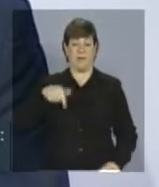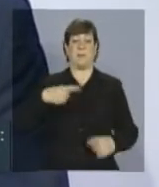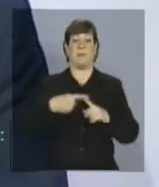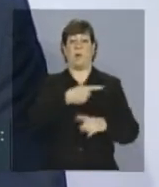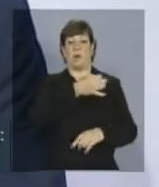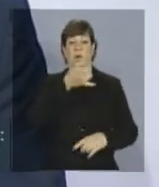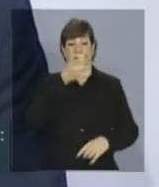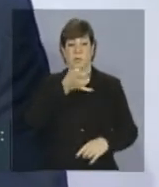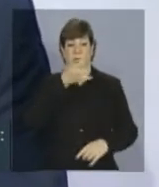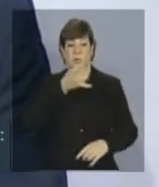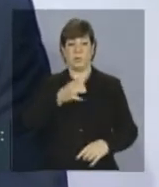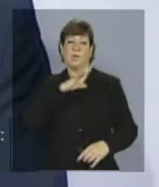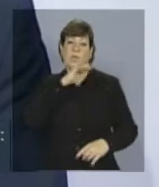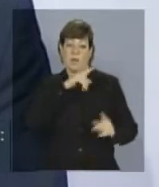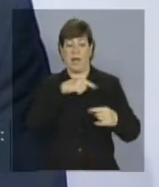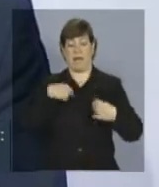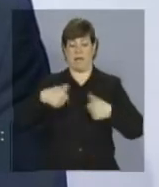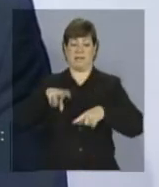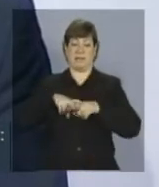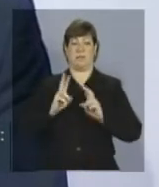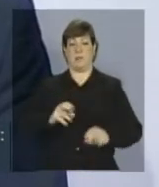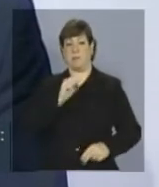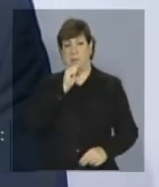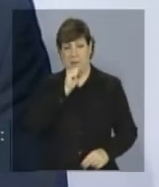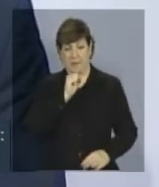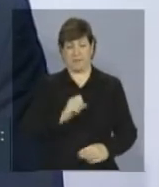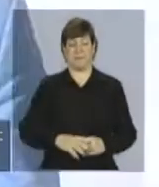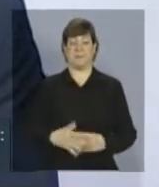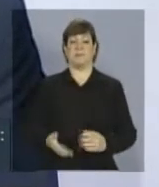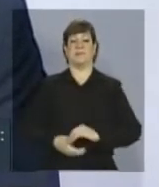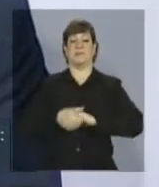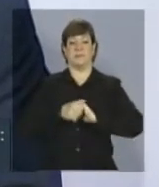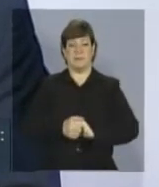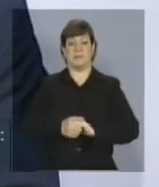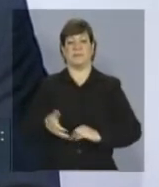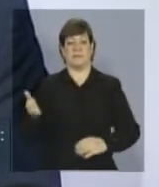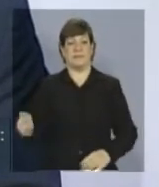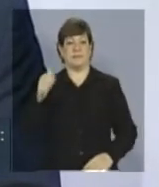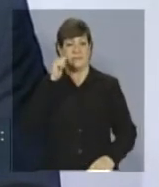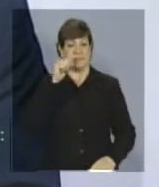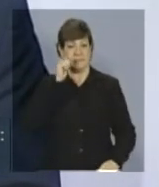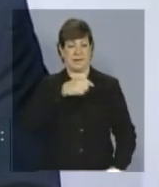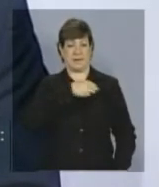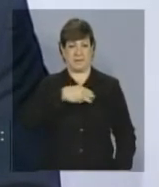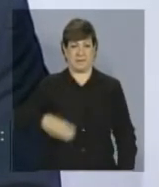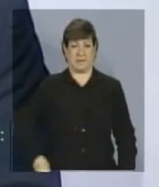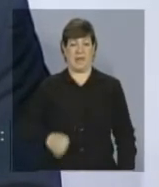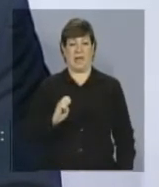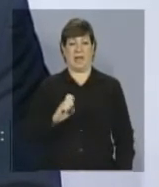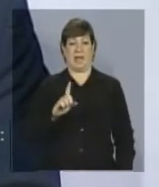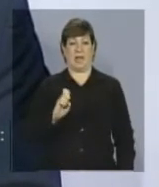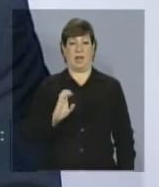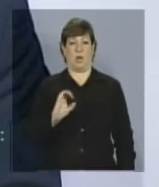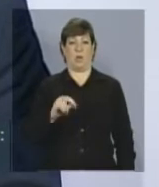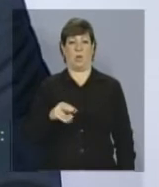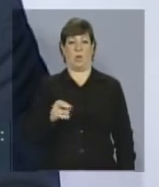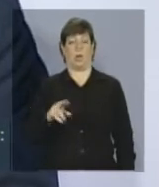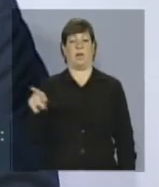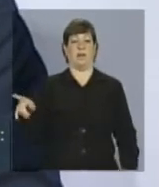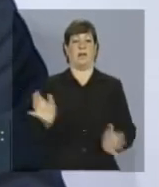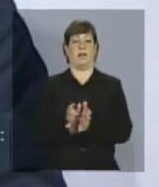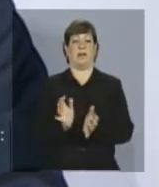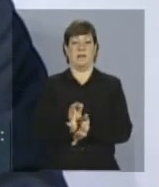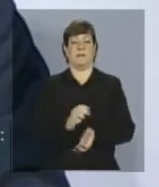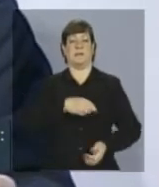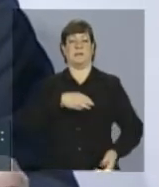som. Bom, saudar a ministra Leonora Menicucci, ministra da Secretaria de